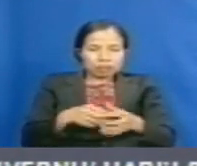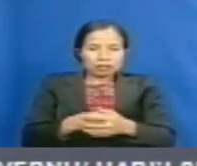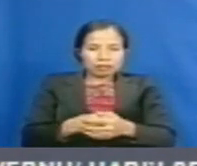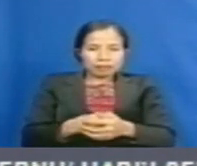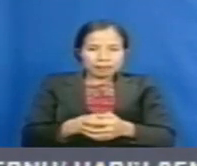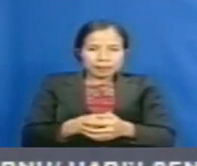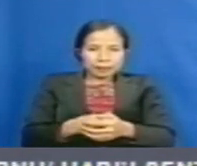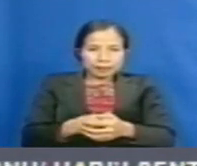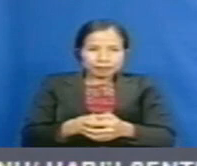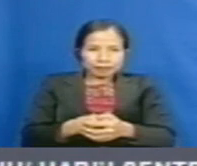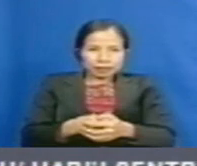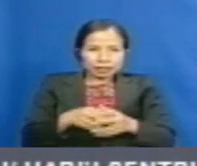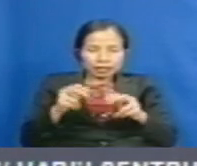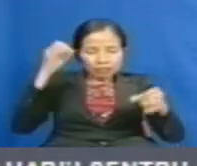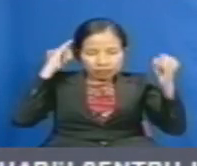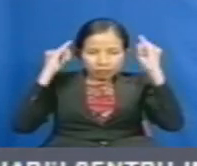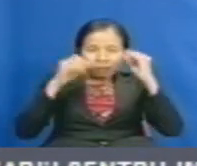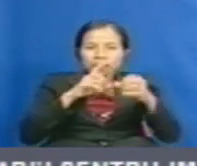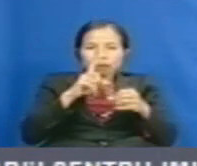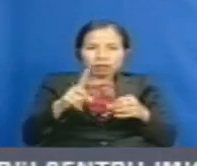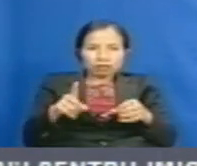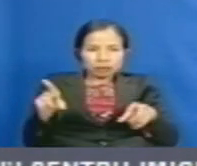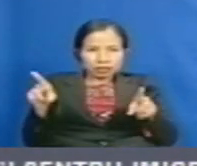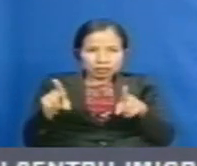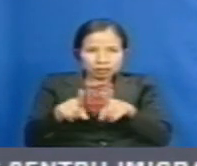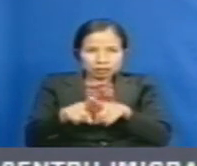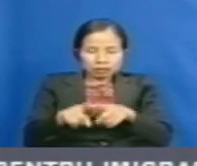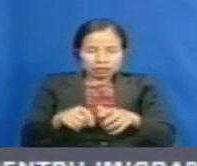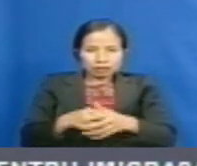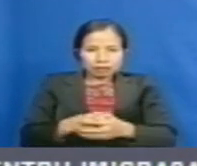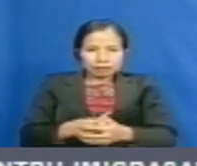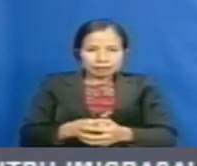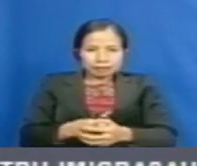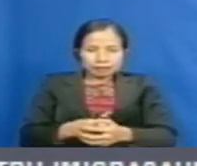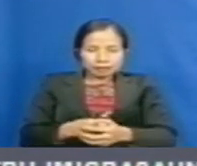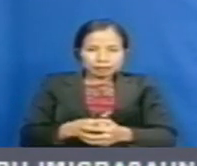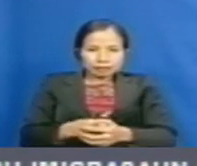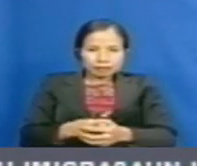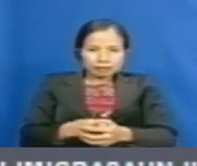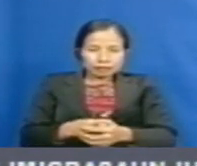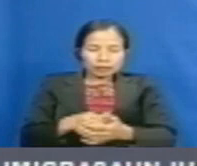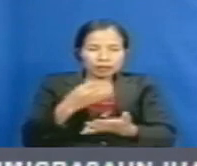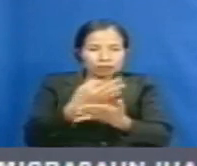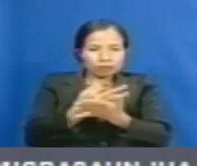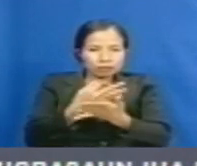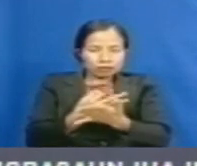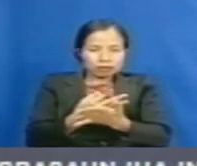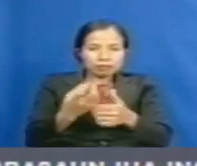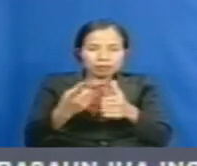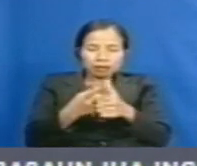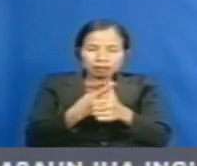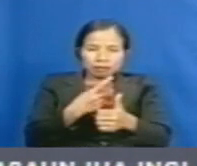ya informasi additional sir nasun ini ya proses dokumental ini benar ini si